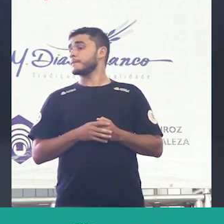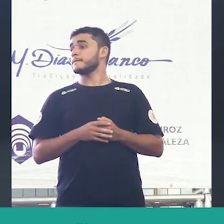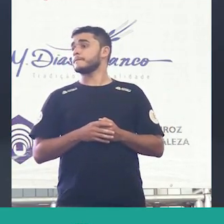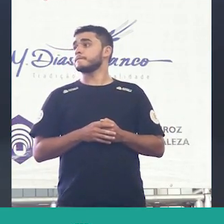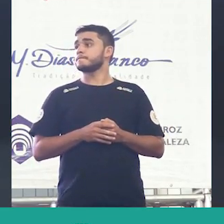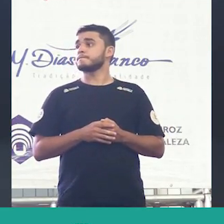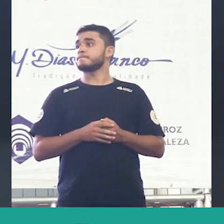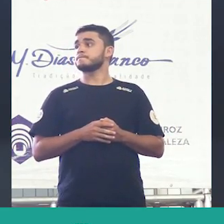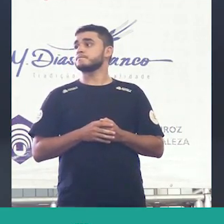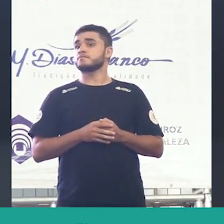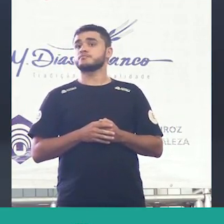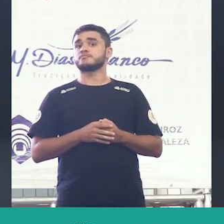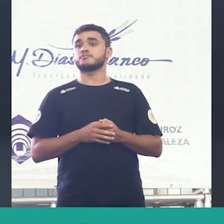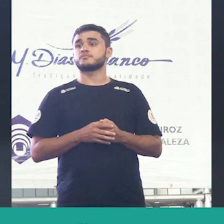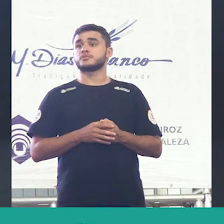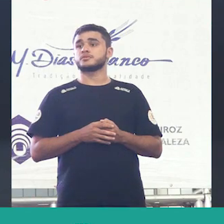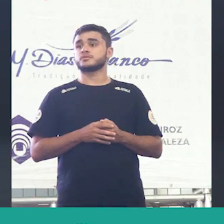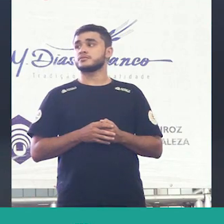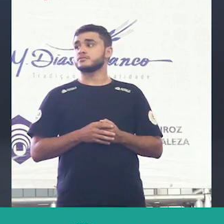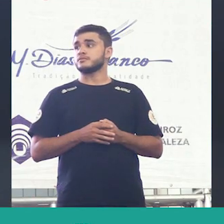Vamos lá.